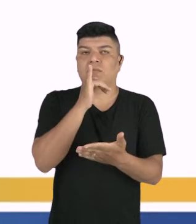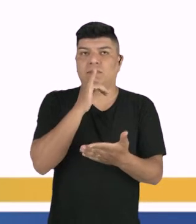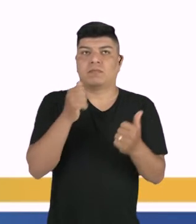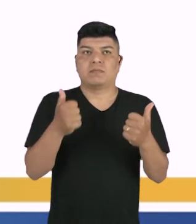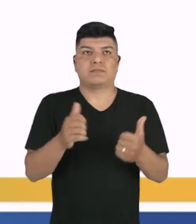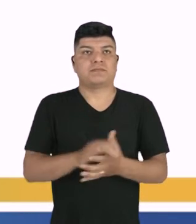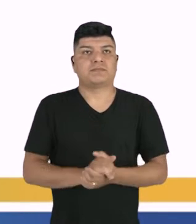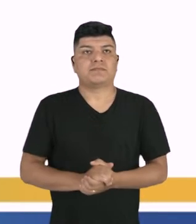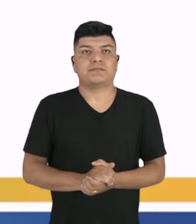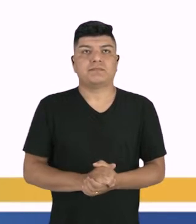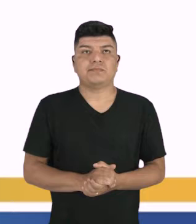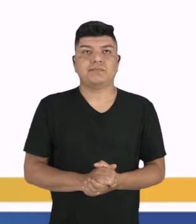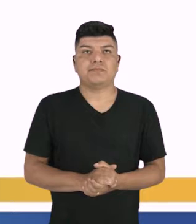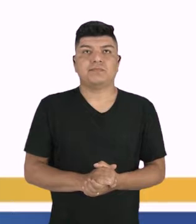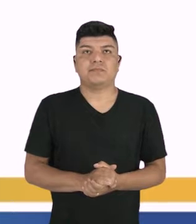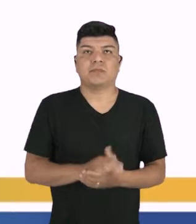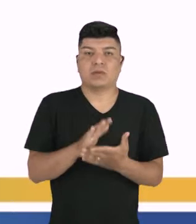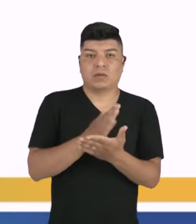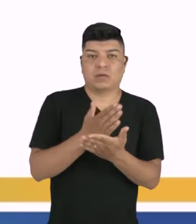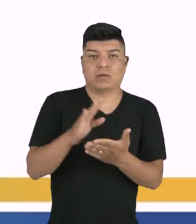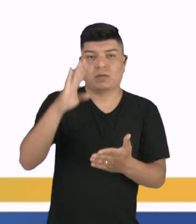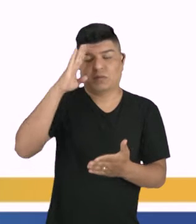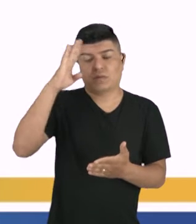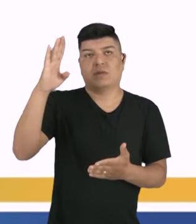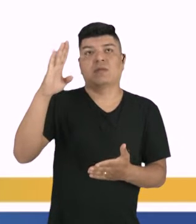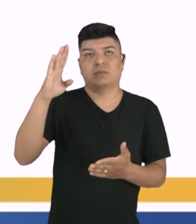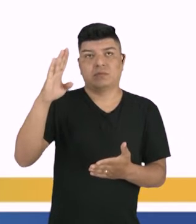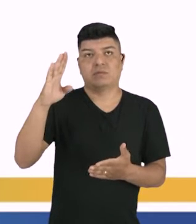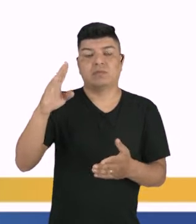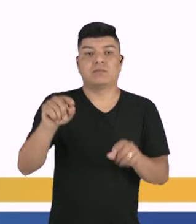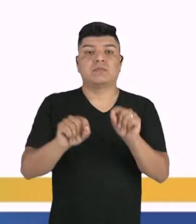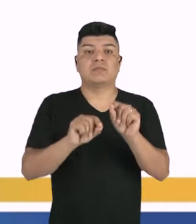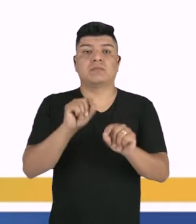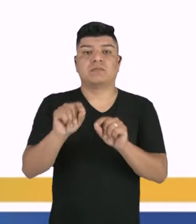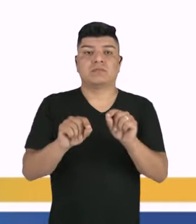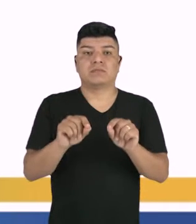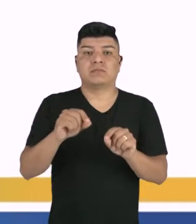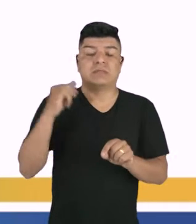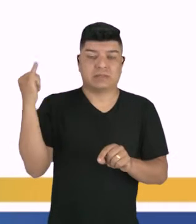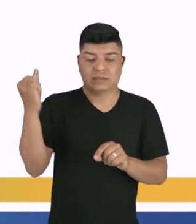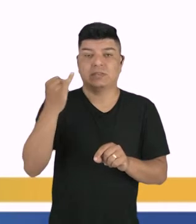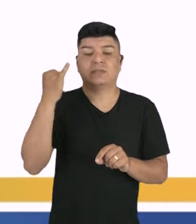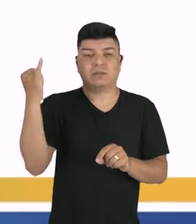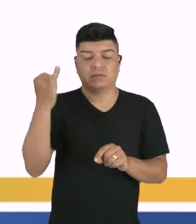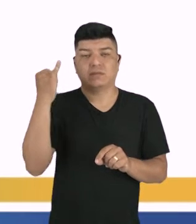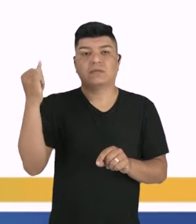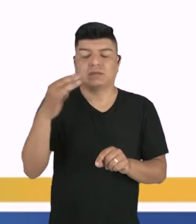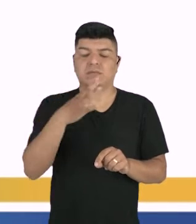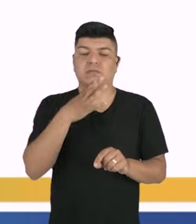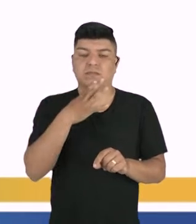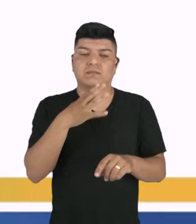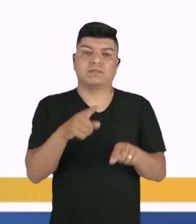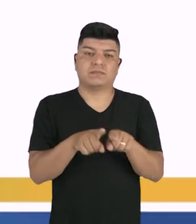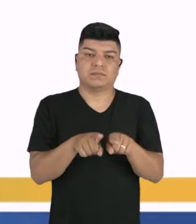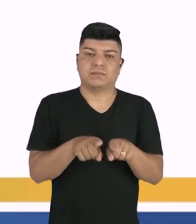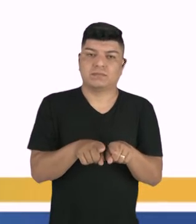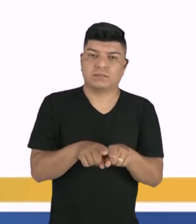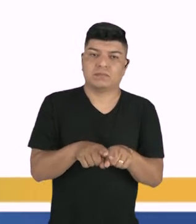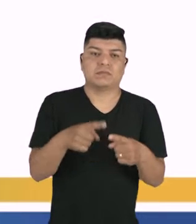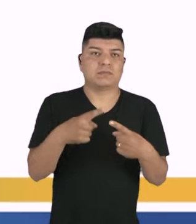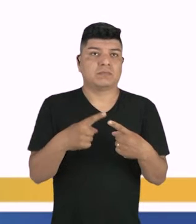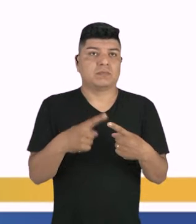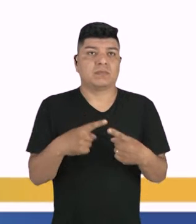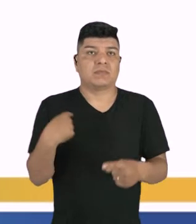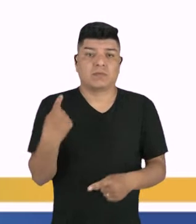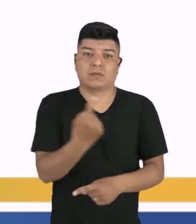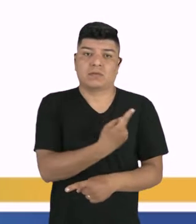exemplos. Temos algumas relações fundamentais que elas são importantíssimas conhecê-las também, porque